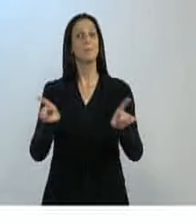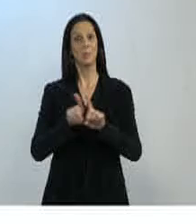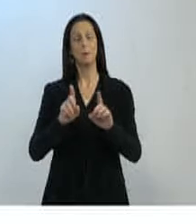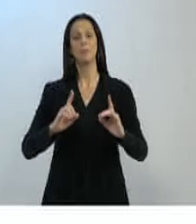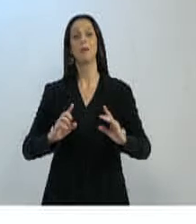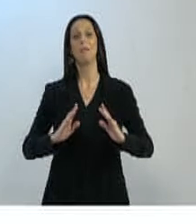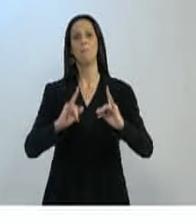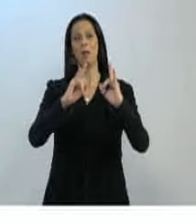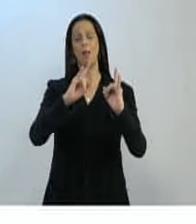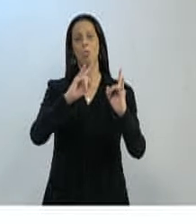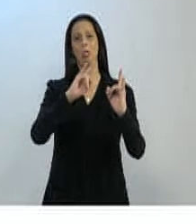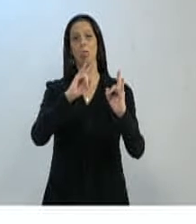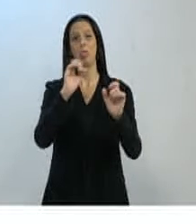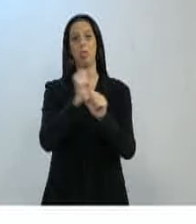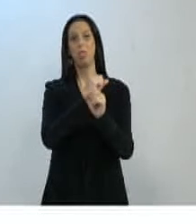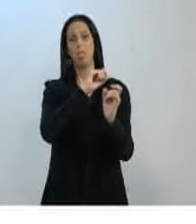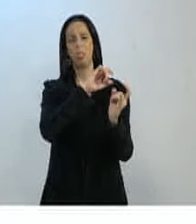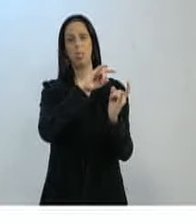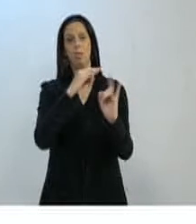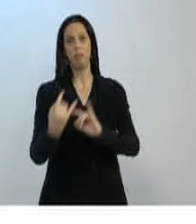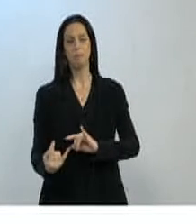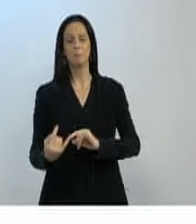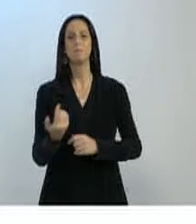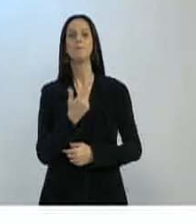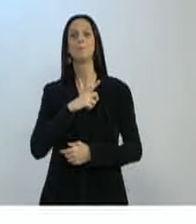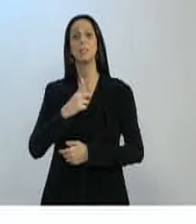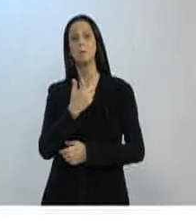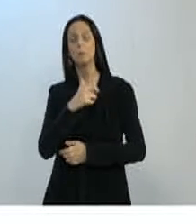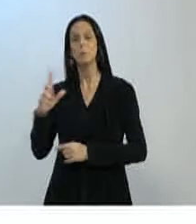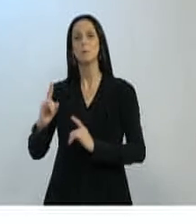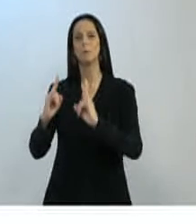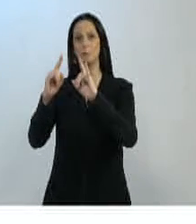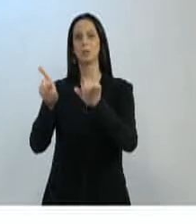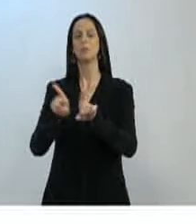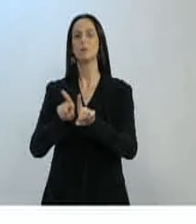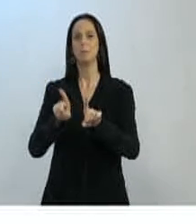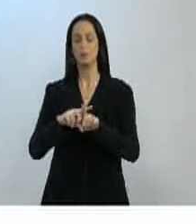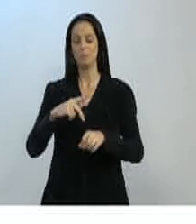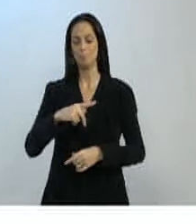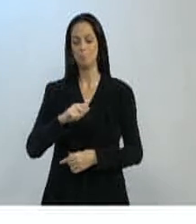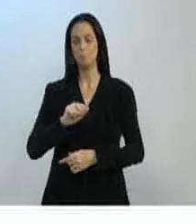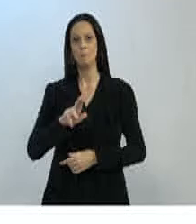demolida aquele outro prédio da Paul Ehring